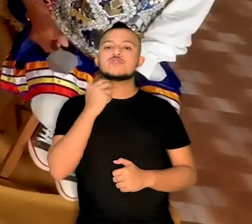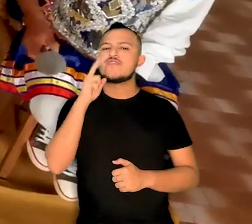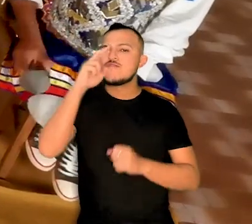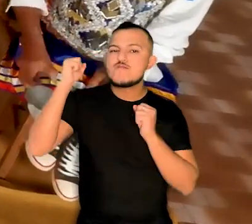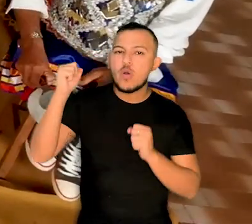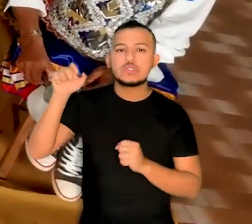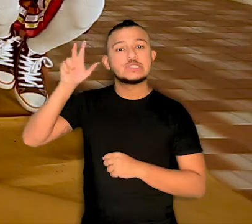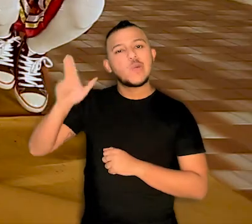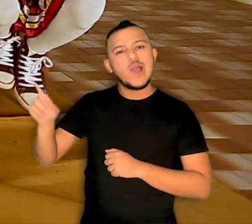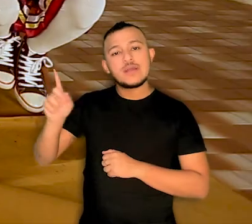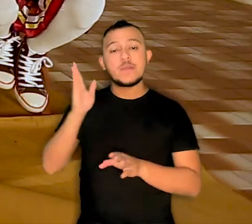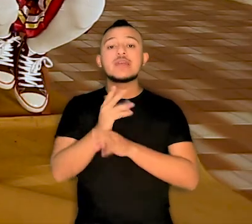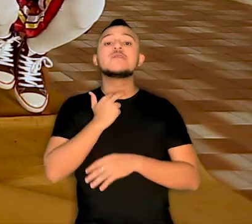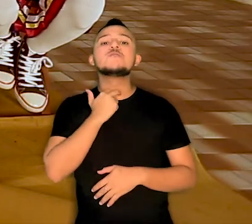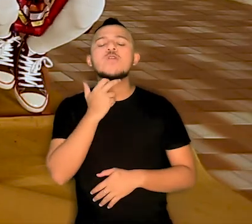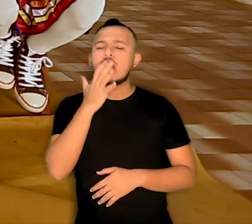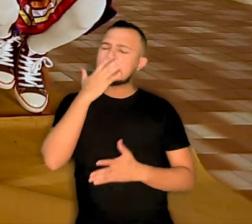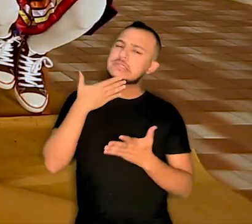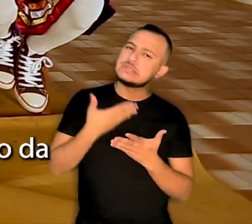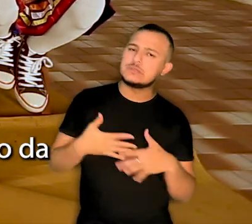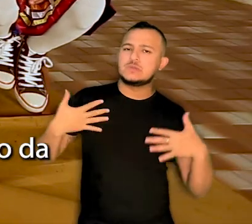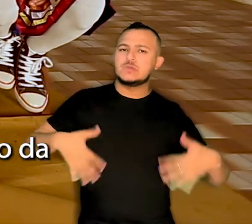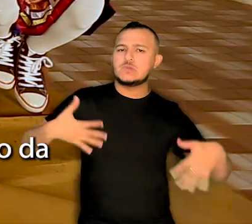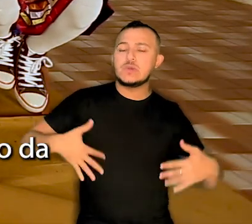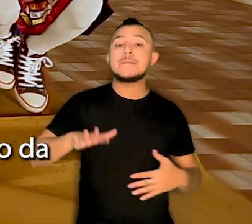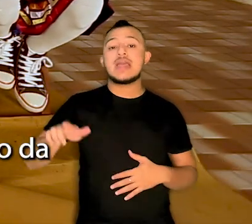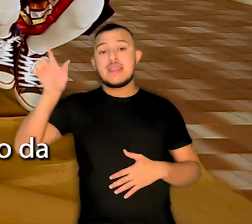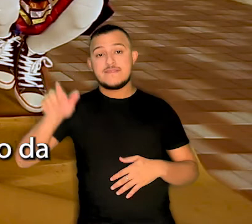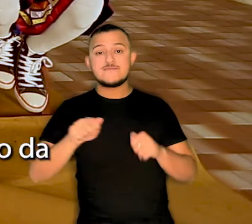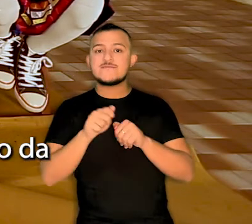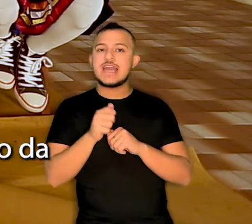Ele tem uma voz que admira. E ele fez a